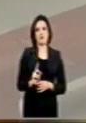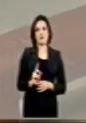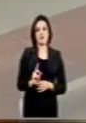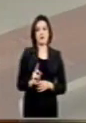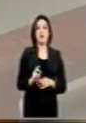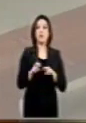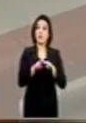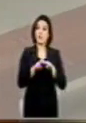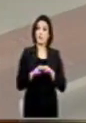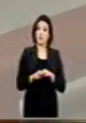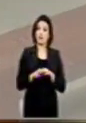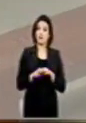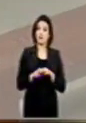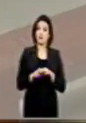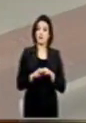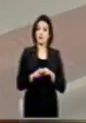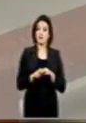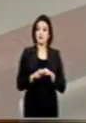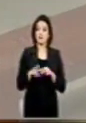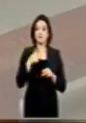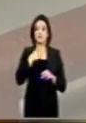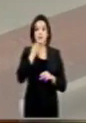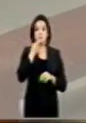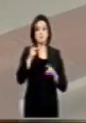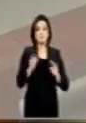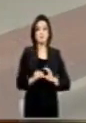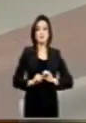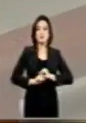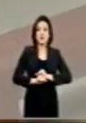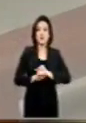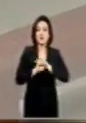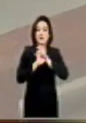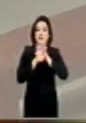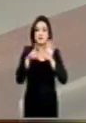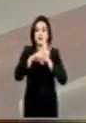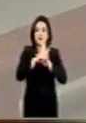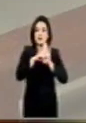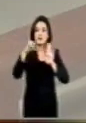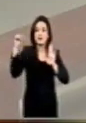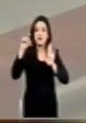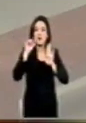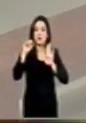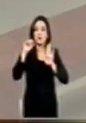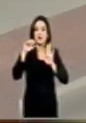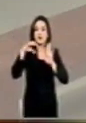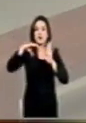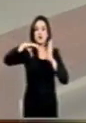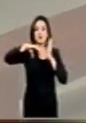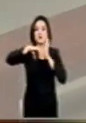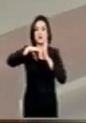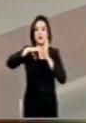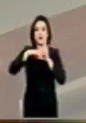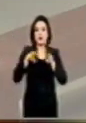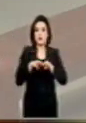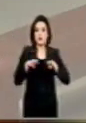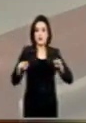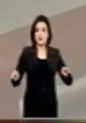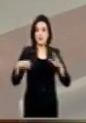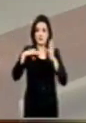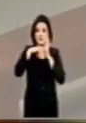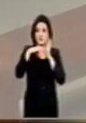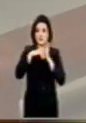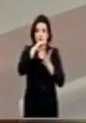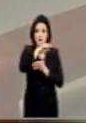sentido, destaco o próprio Senado Federal, a mesa do Senado Federal, em petição própria, afirmou, abre